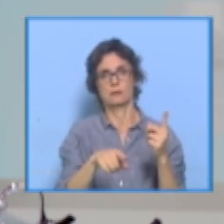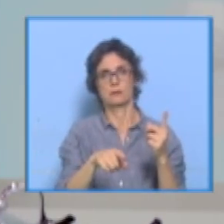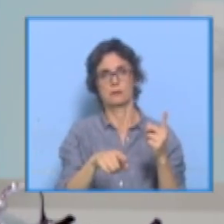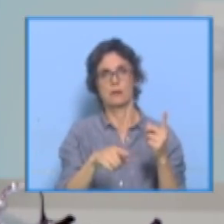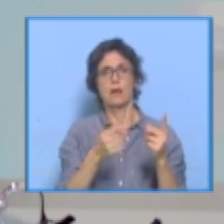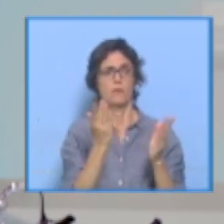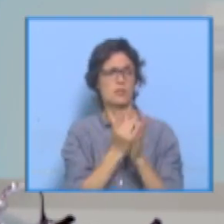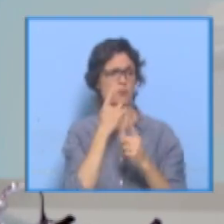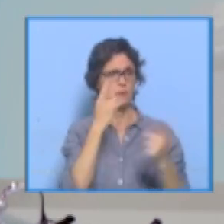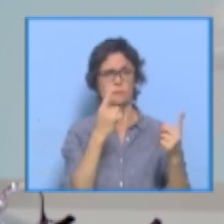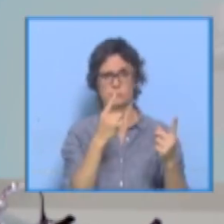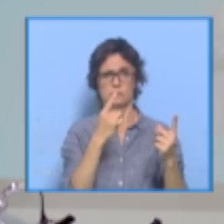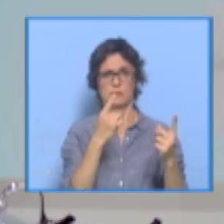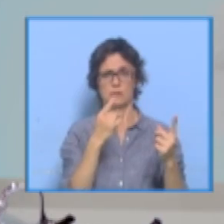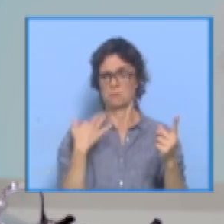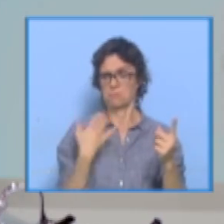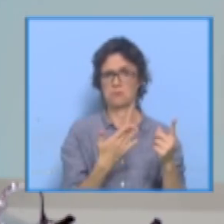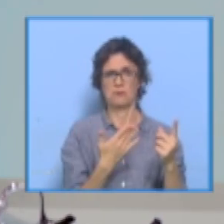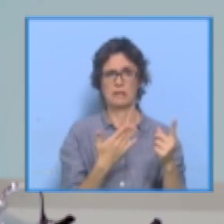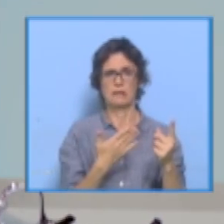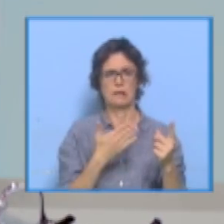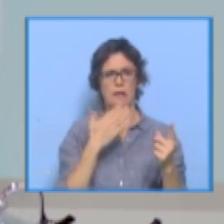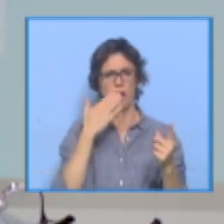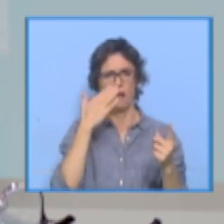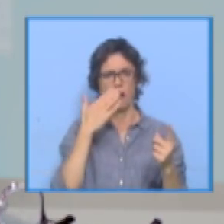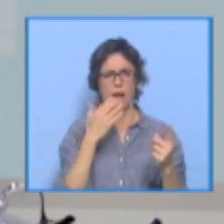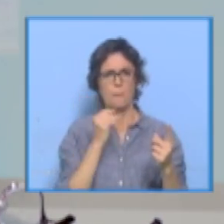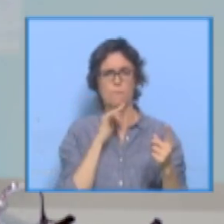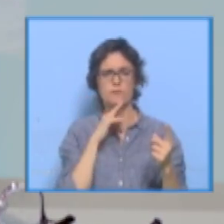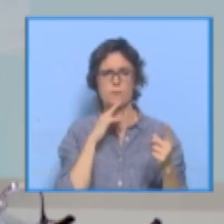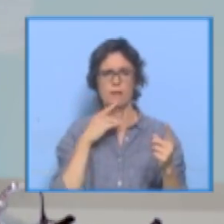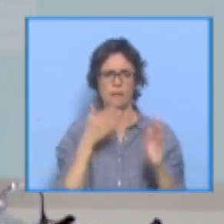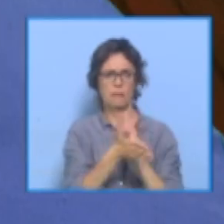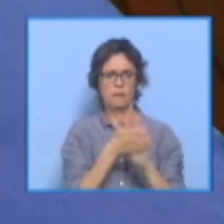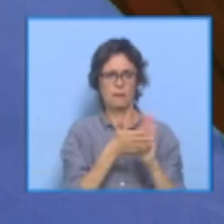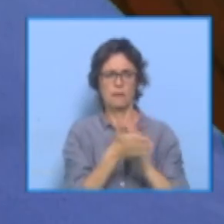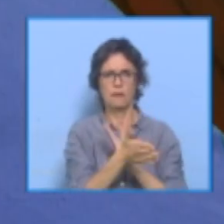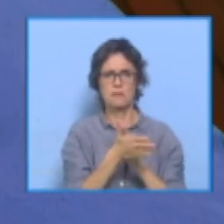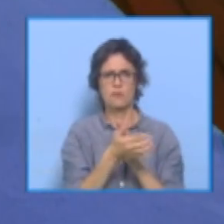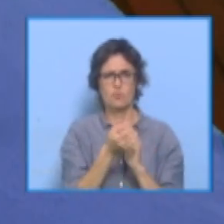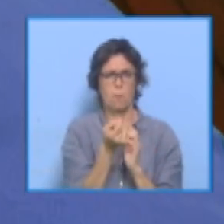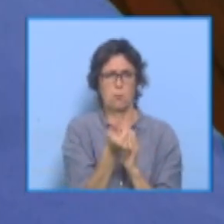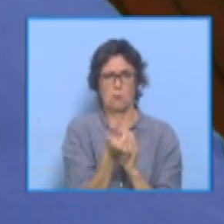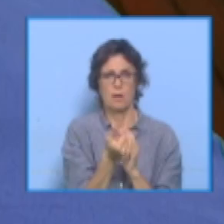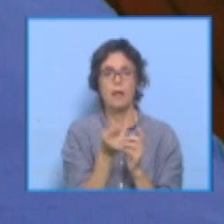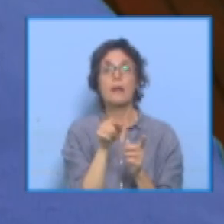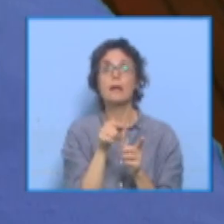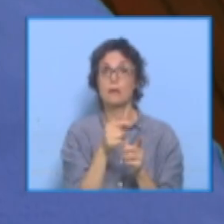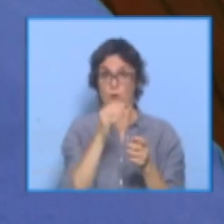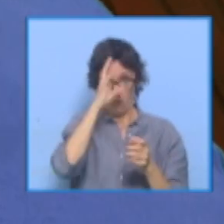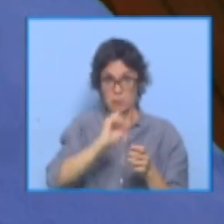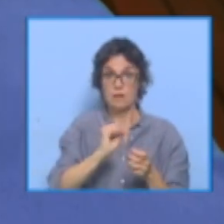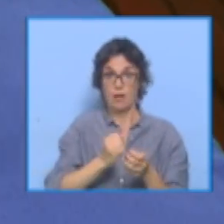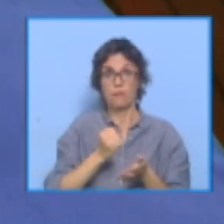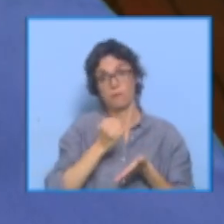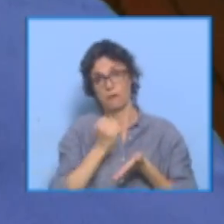há uns anos, tinha tão pouca capacidade de absorver que o Estado pagava estes contratos de associação. Agora tem